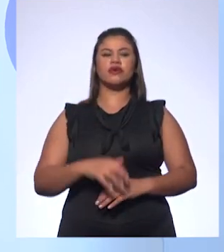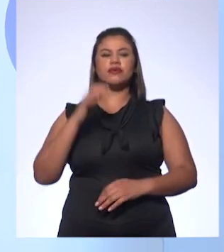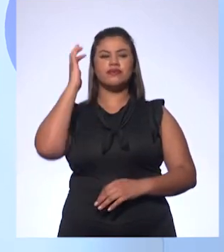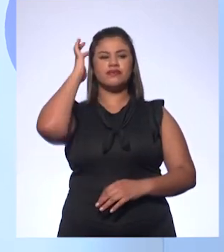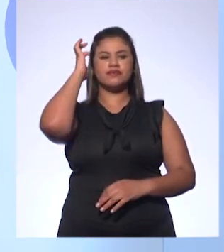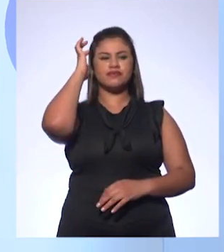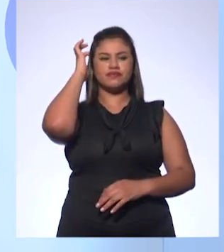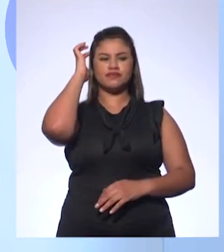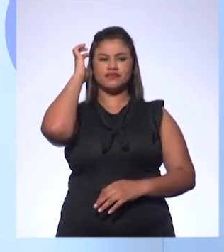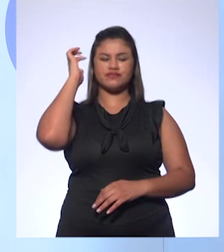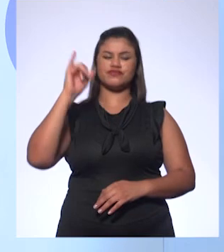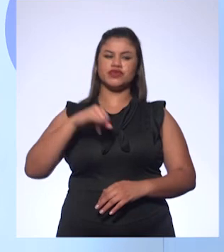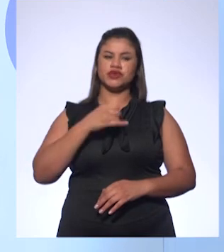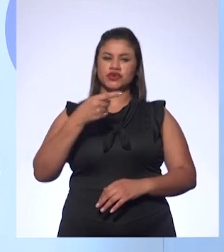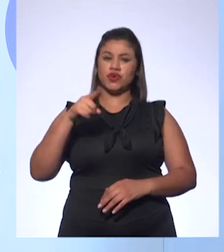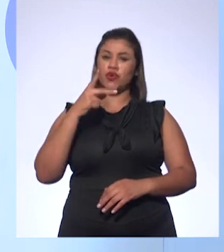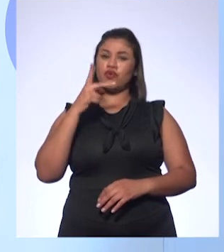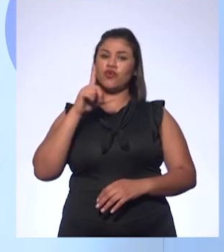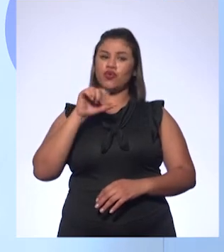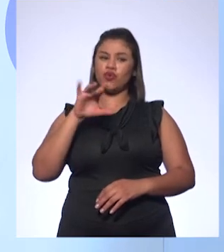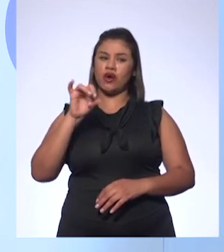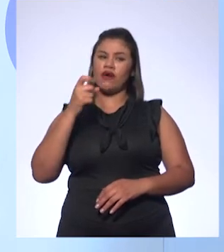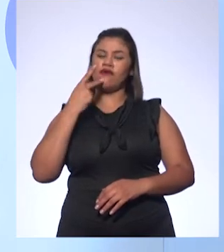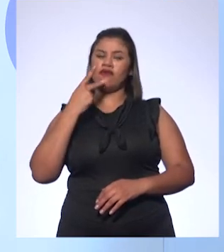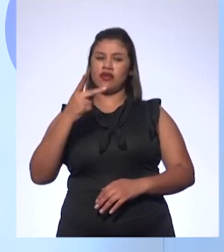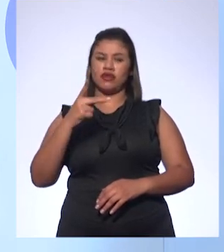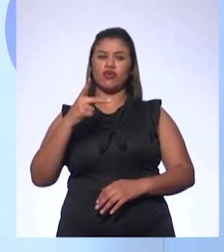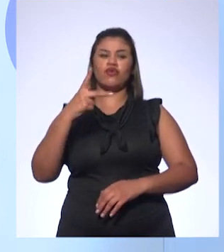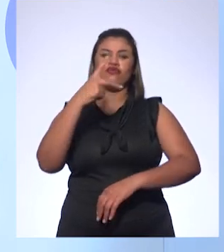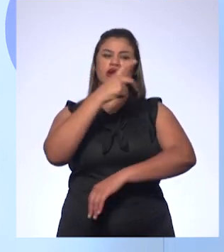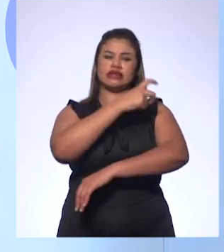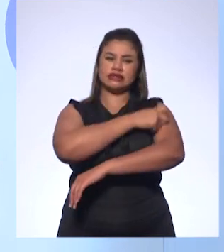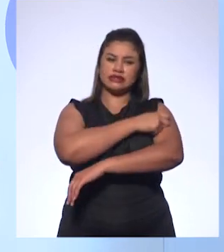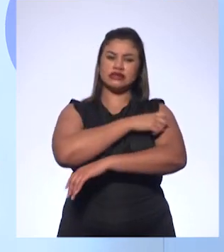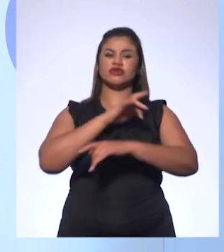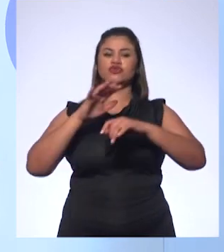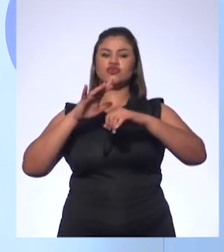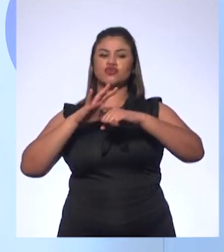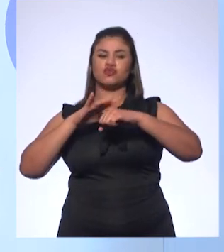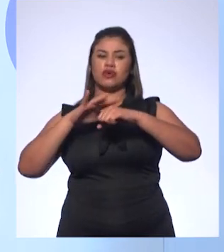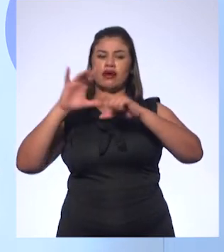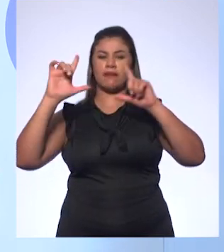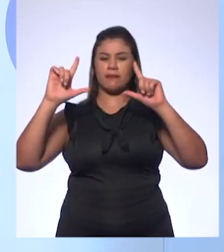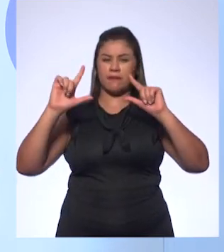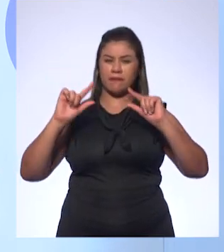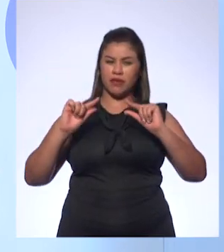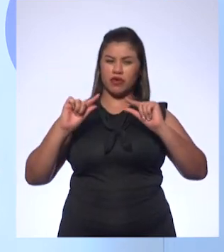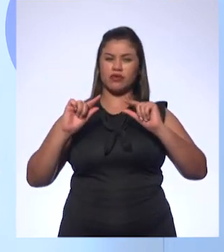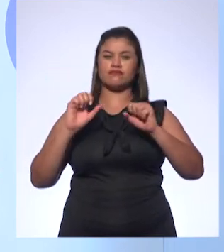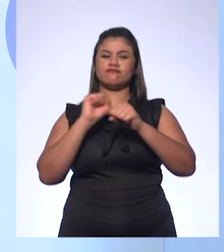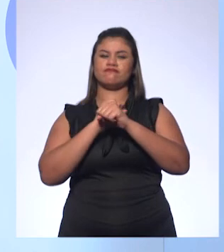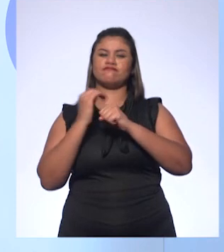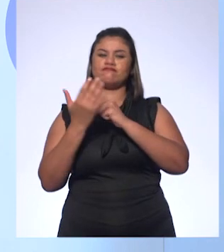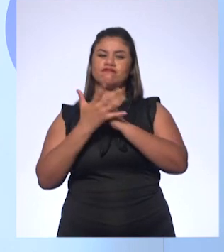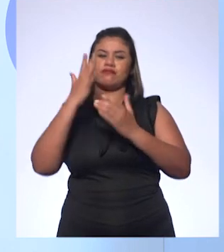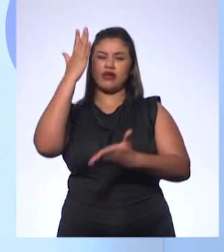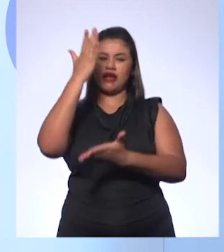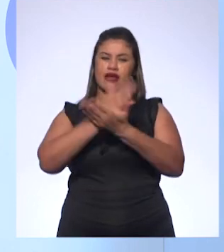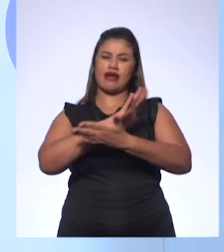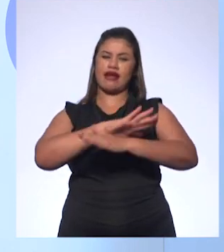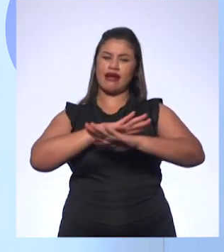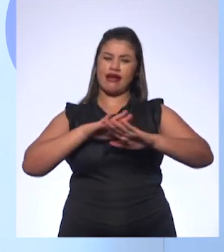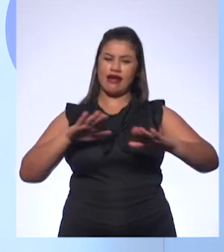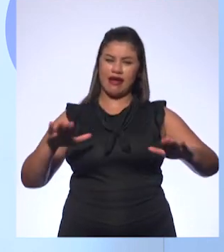O João Lucas, vacina e também a queda de casos em nível mundial, isso mesmo. O fim da pandemia, o Proivan,